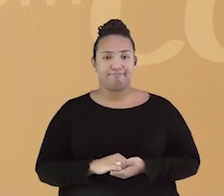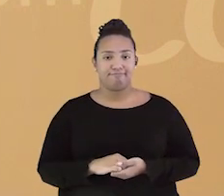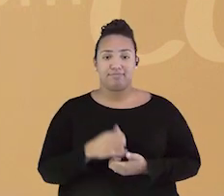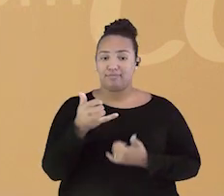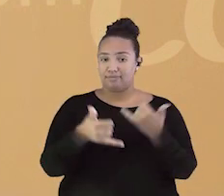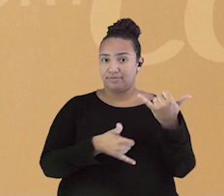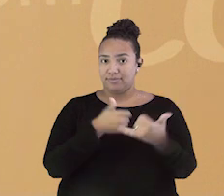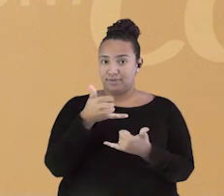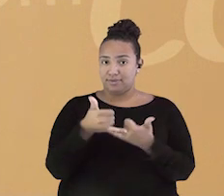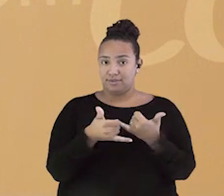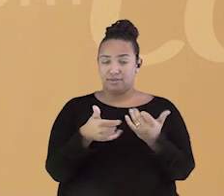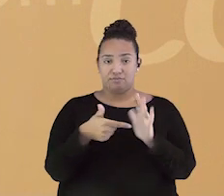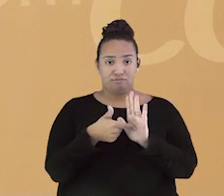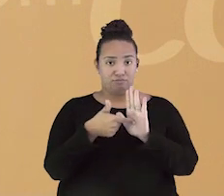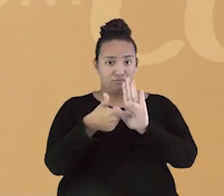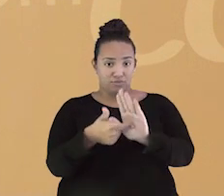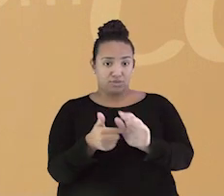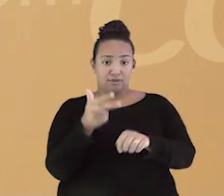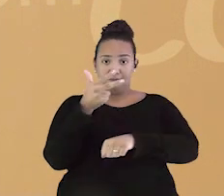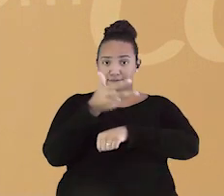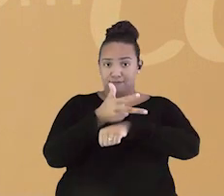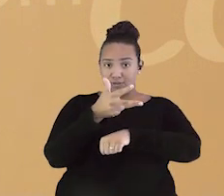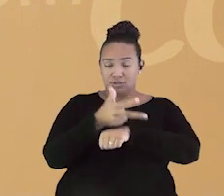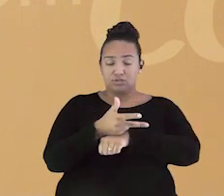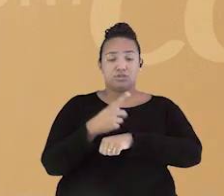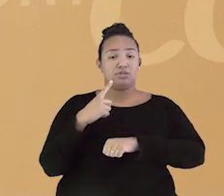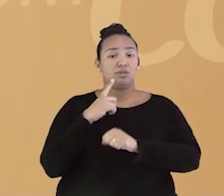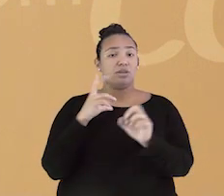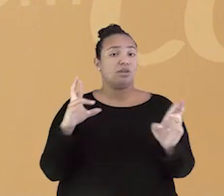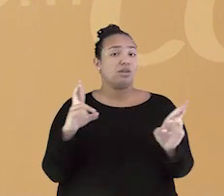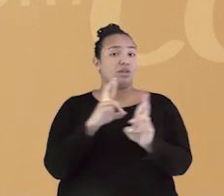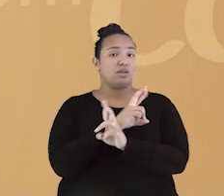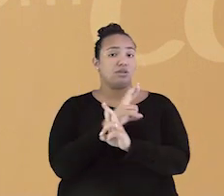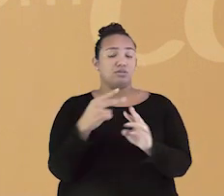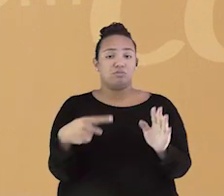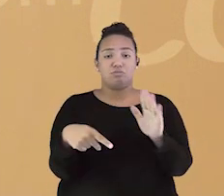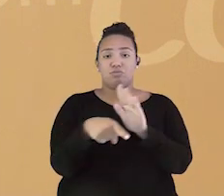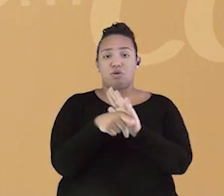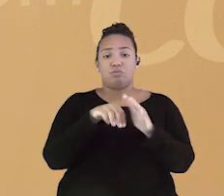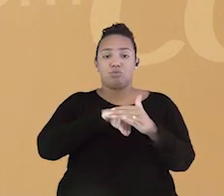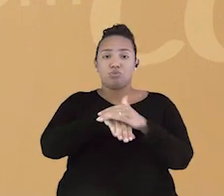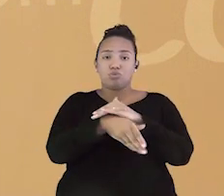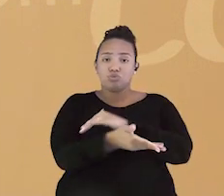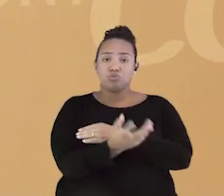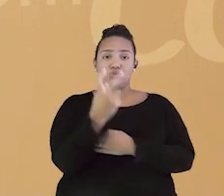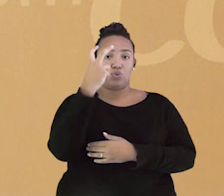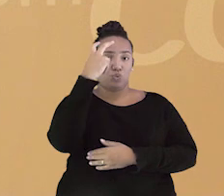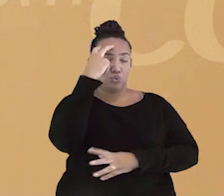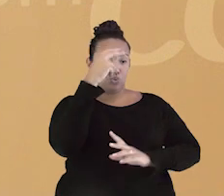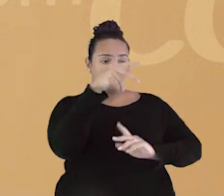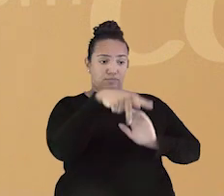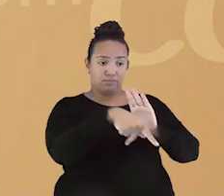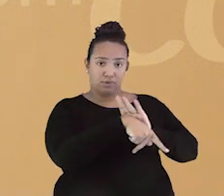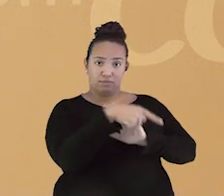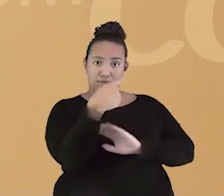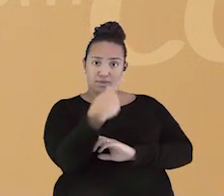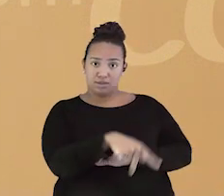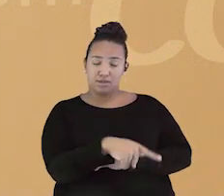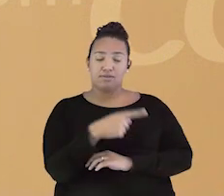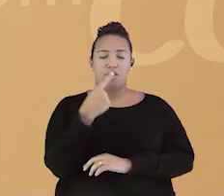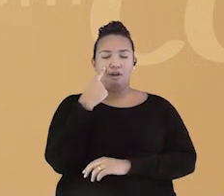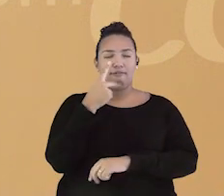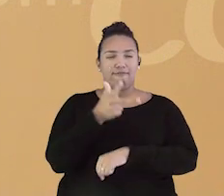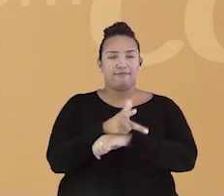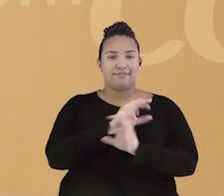brincadeira, que é mostrada no vídeo, tem relação direta com os costumes culturais desse povo. Assistam ao